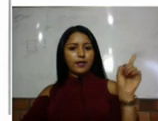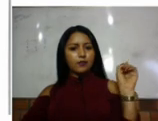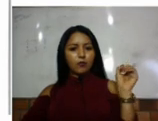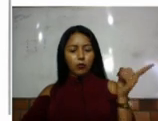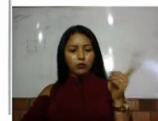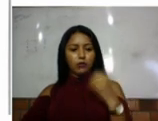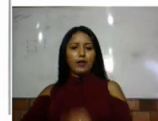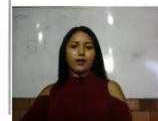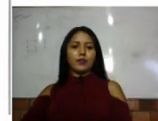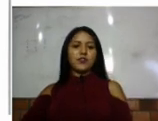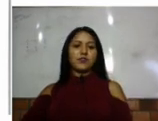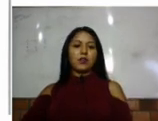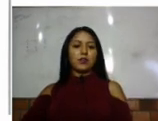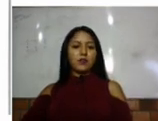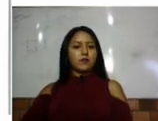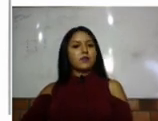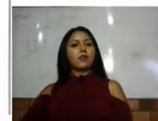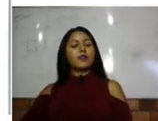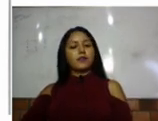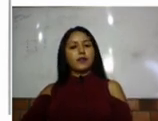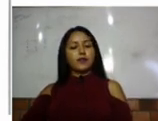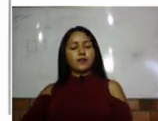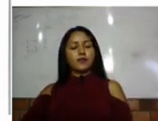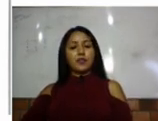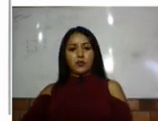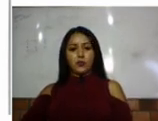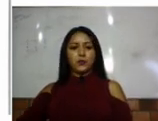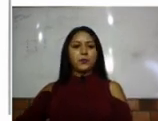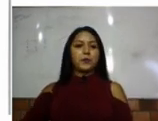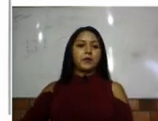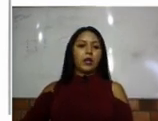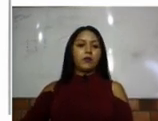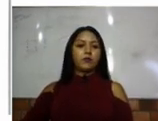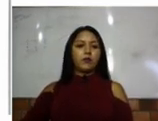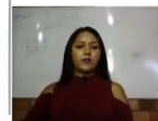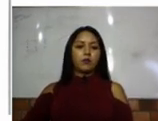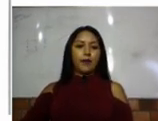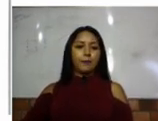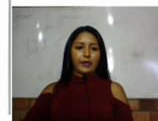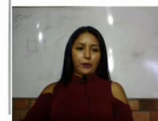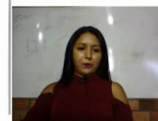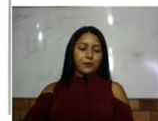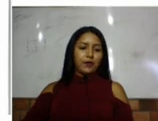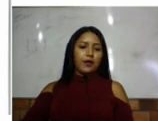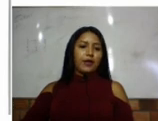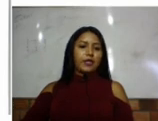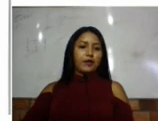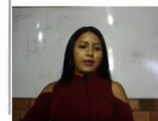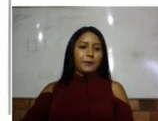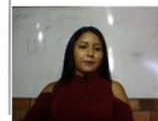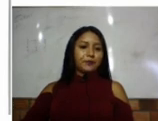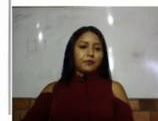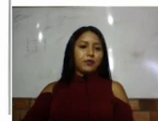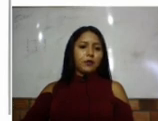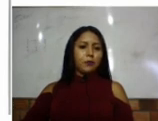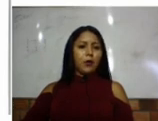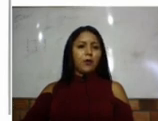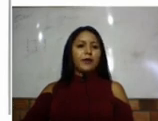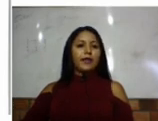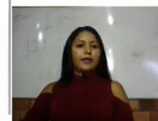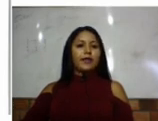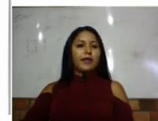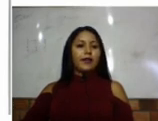texto aqui é seguindo o outro lá que a gente viu lá no início zinho desse desse vídeo que o início do capítulo então aqui